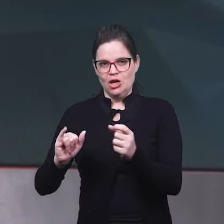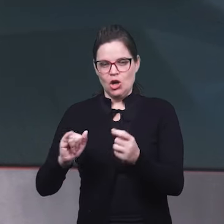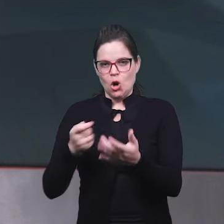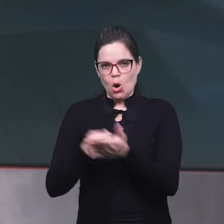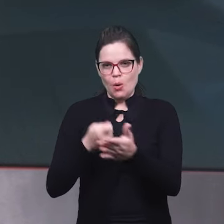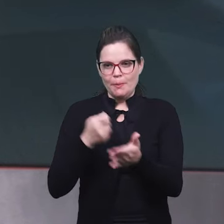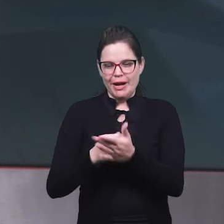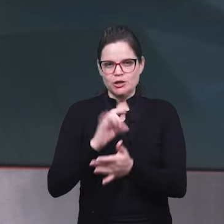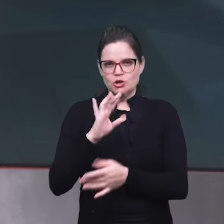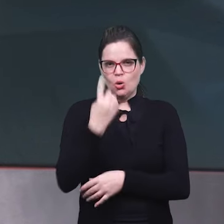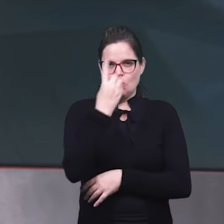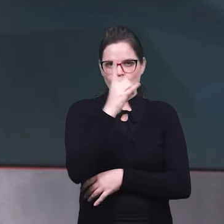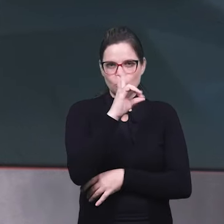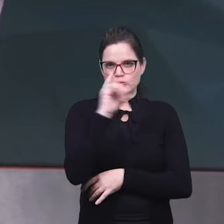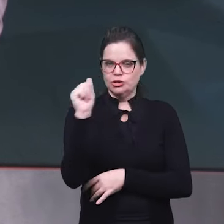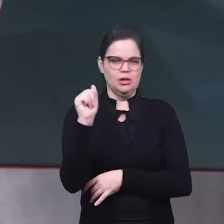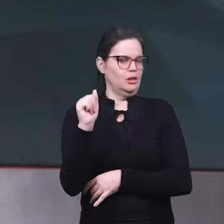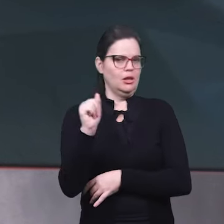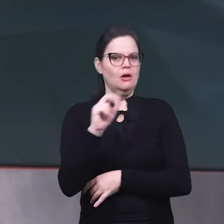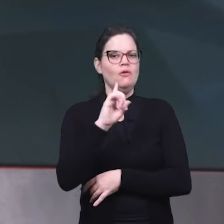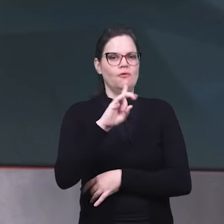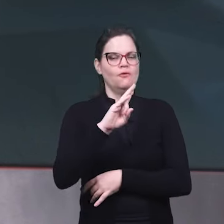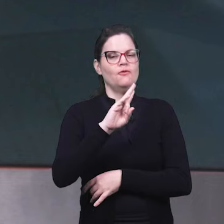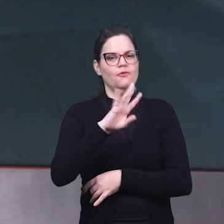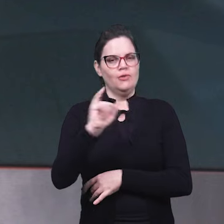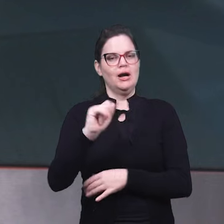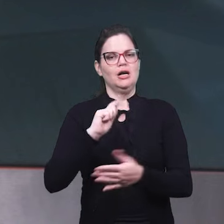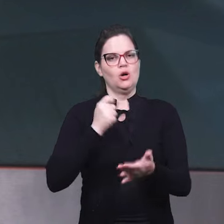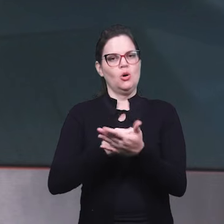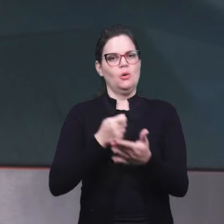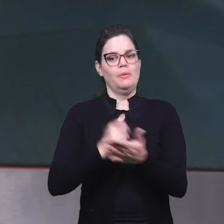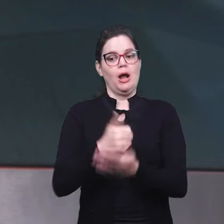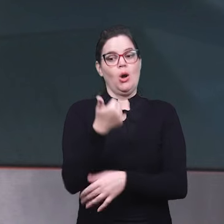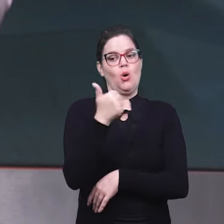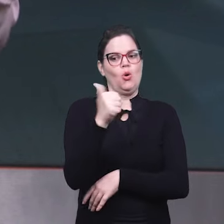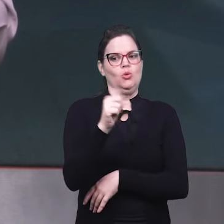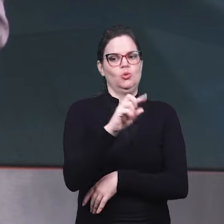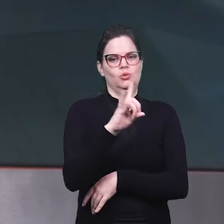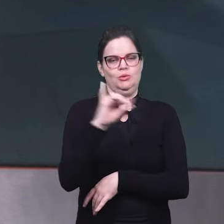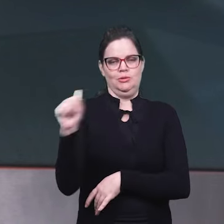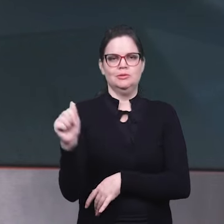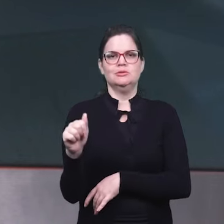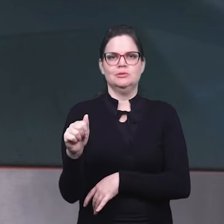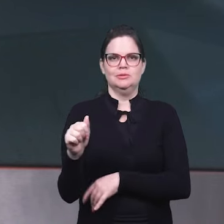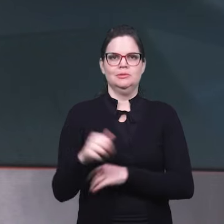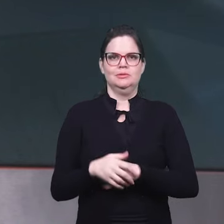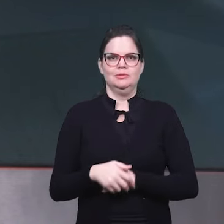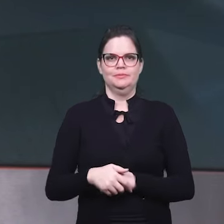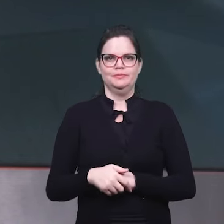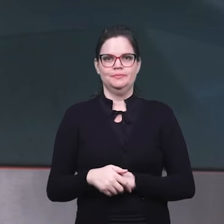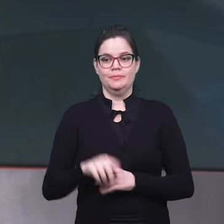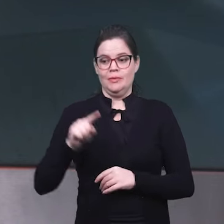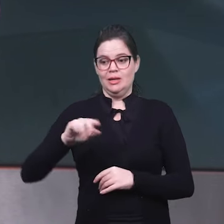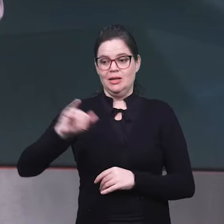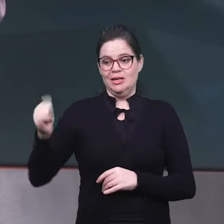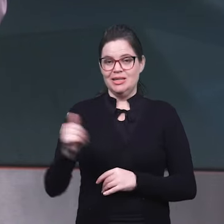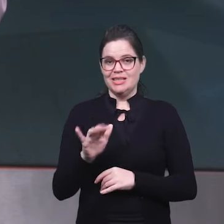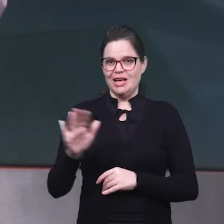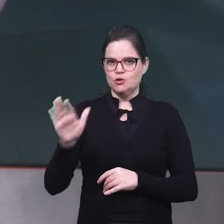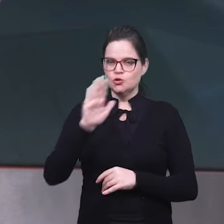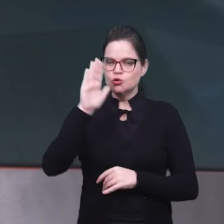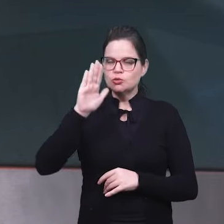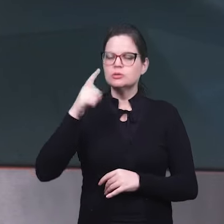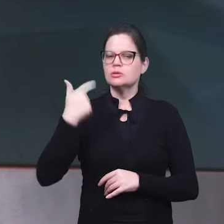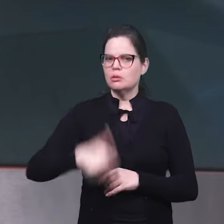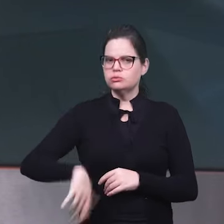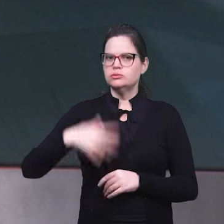11 dias, né? E essa prática, né, ela é feita de forma a juros